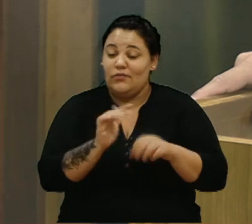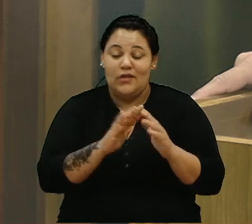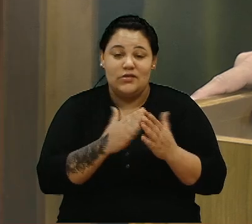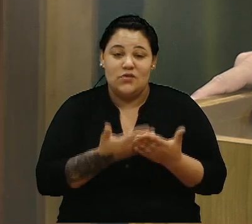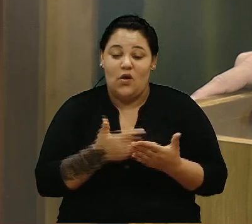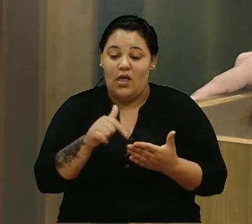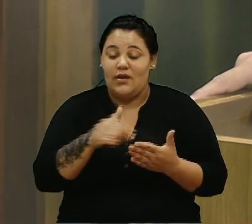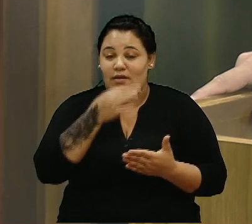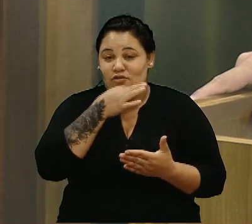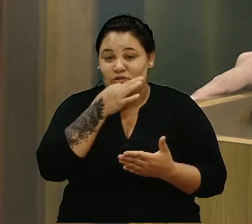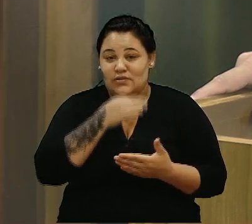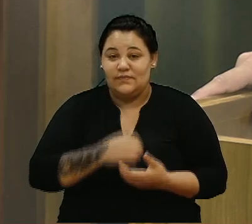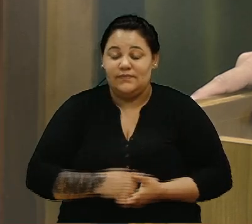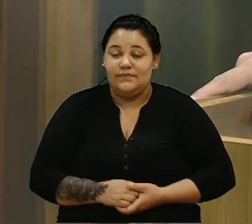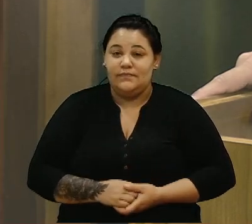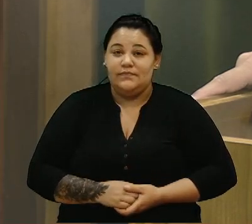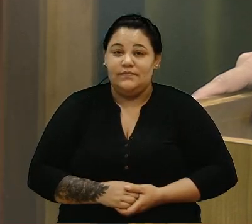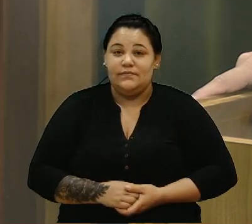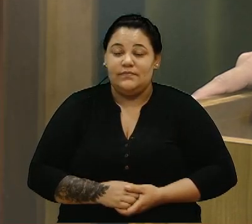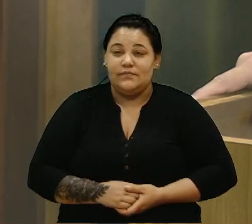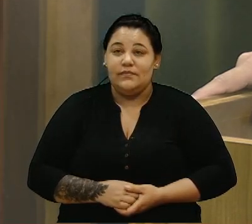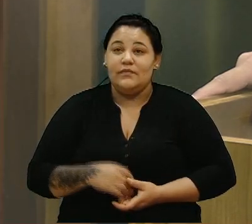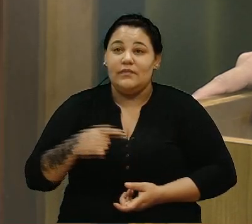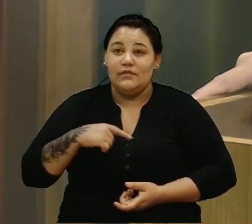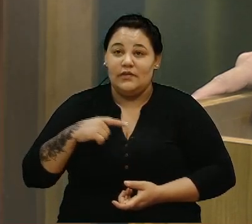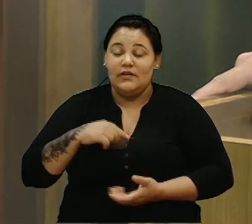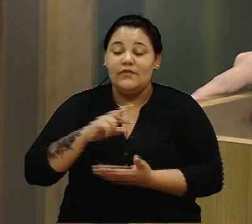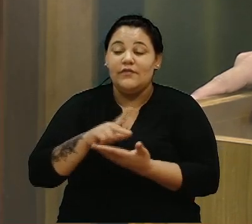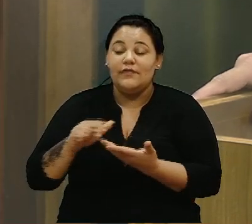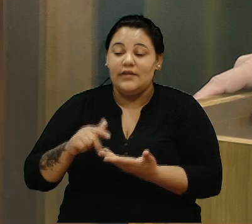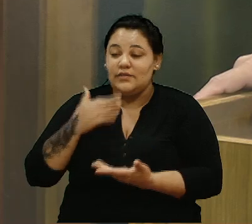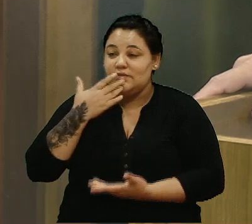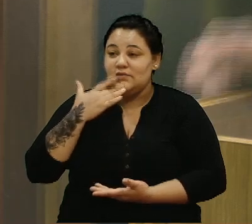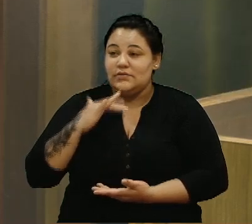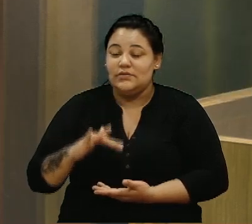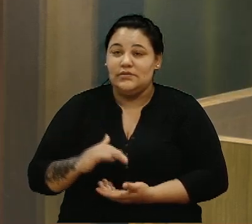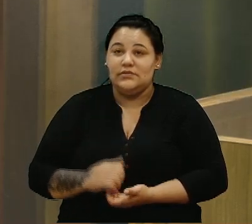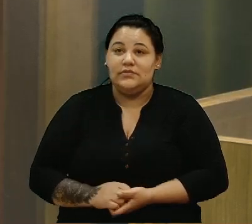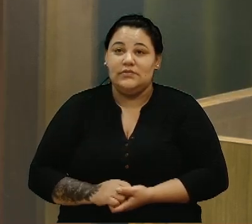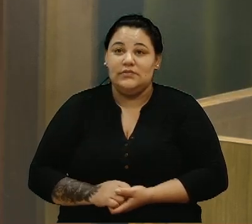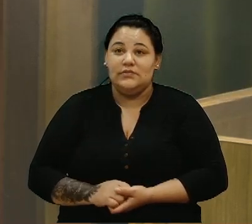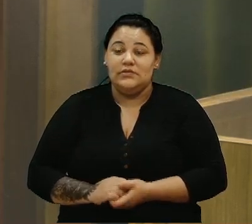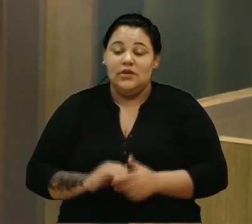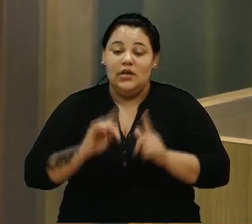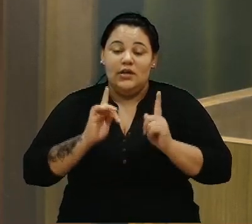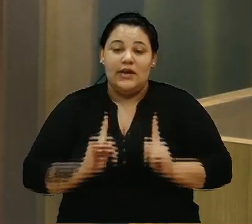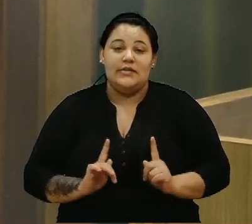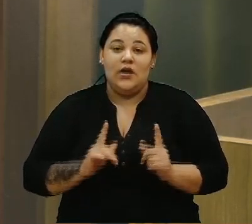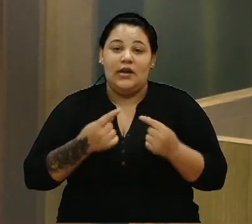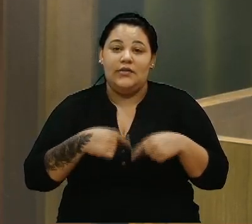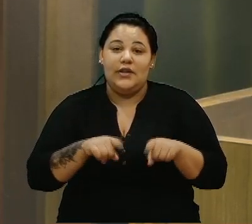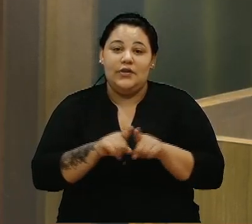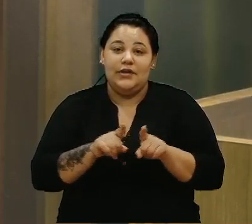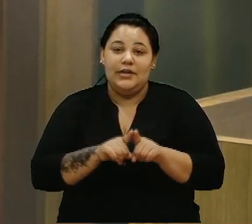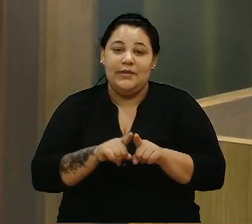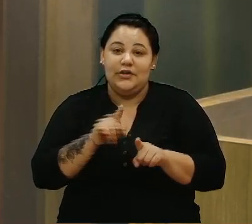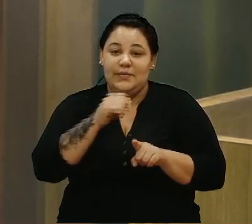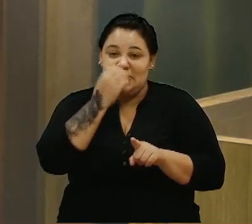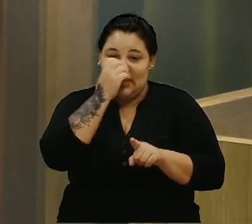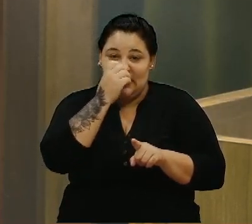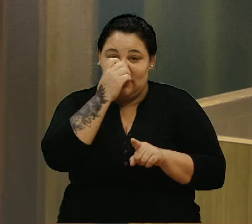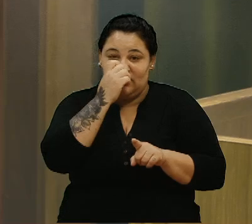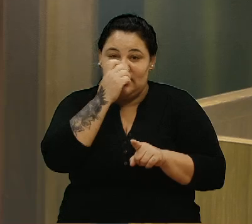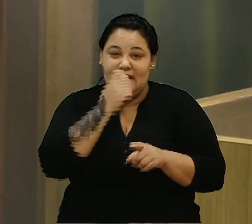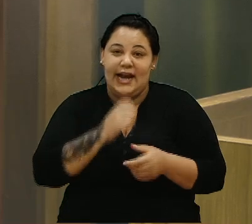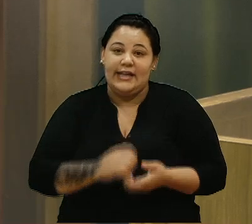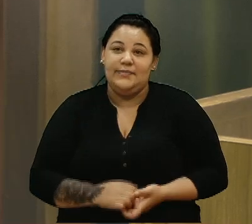Caxias. Temos centenas de crianças sem escola. O gestor pode dizer o seguinte, não, mas sobra vaga. Mas